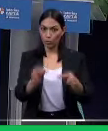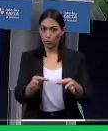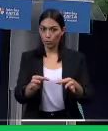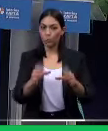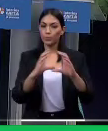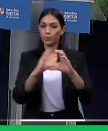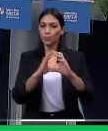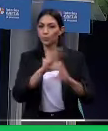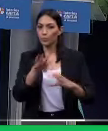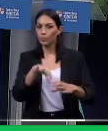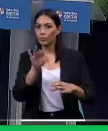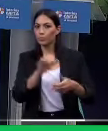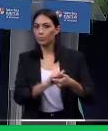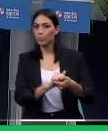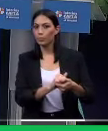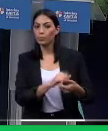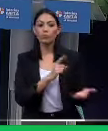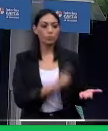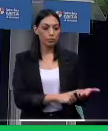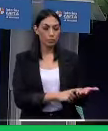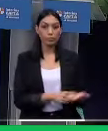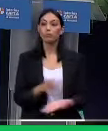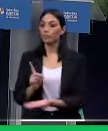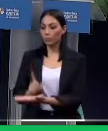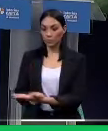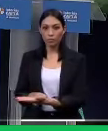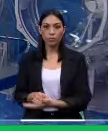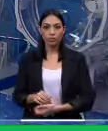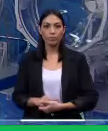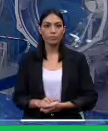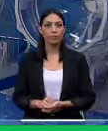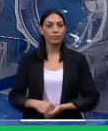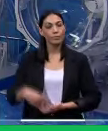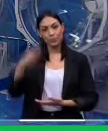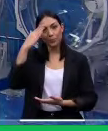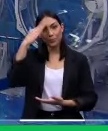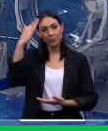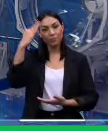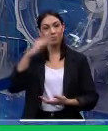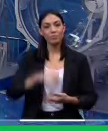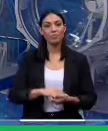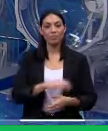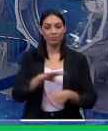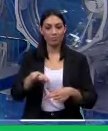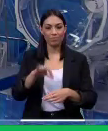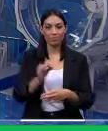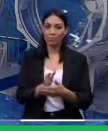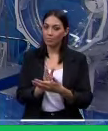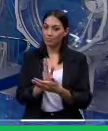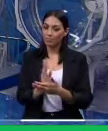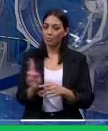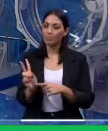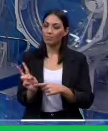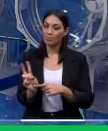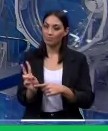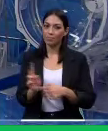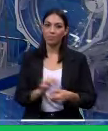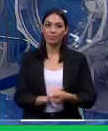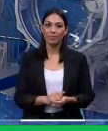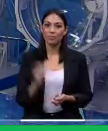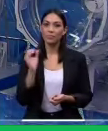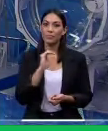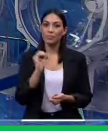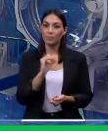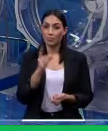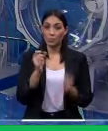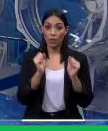confirmam as bolas sorteadas? Sim, confirmo. Sim, confirmo. Muito obrigada, sorteio realizado e validado pelos nossos auditores. Daqui a